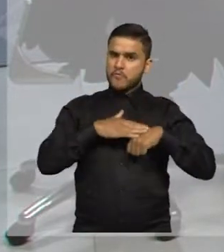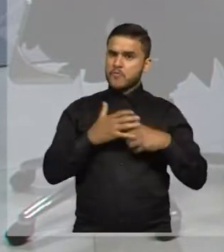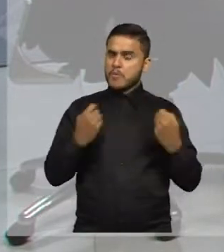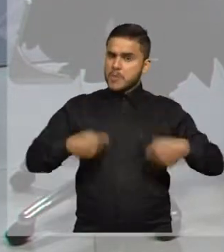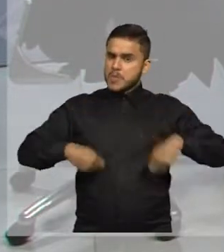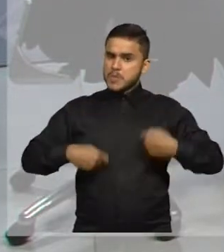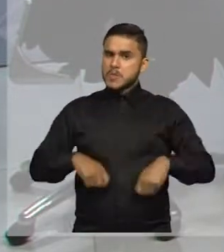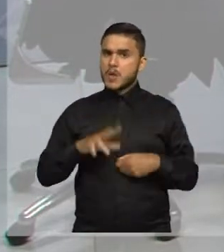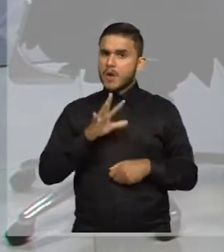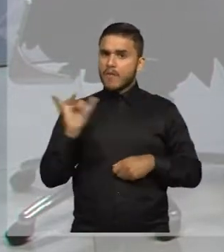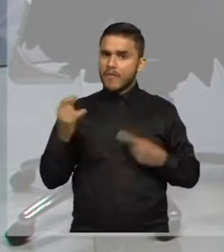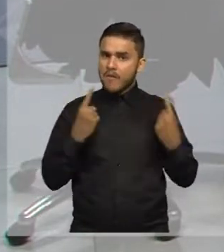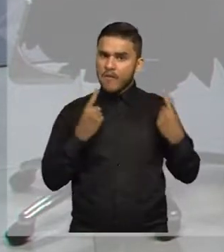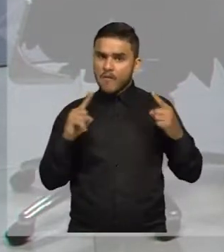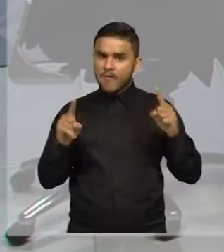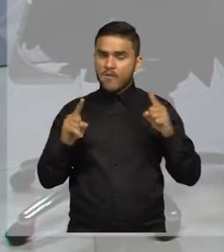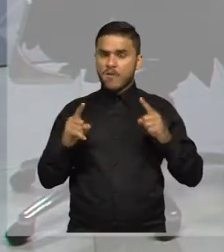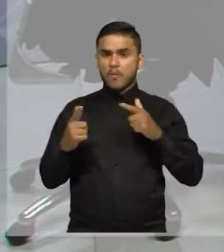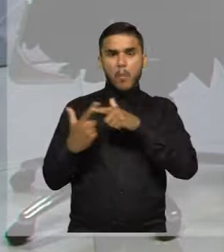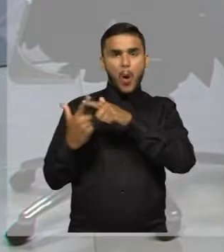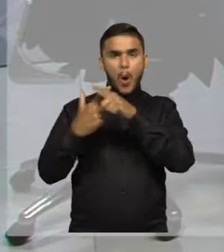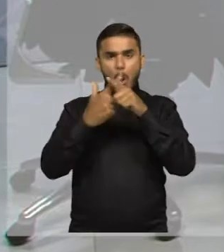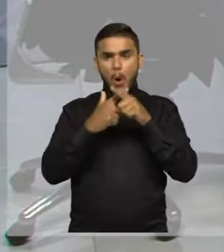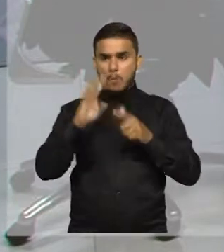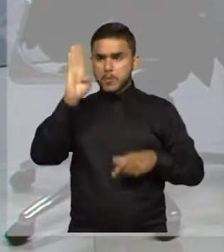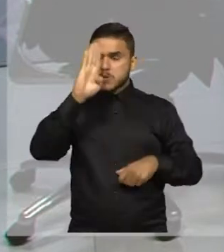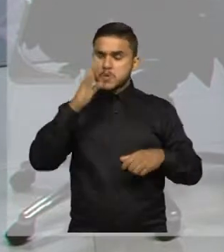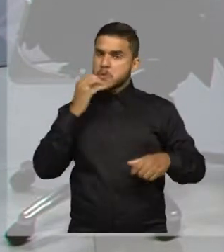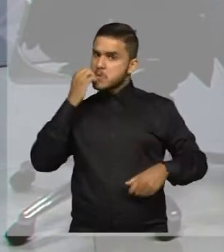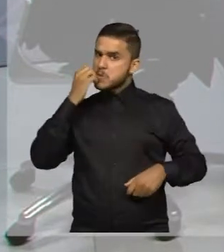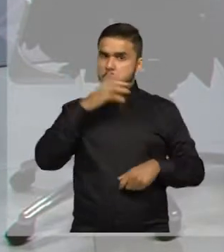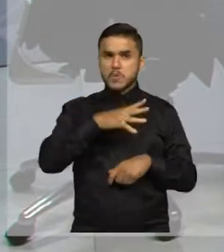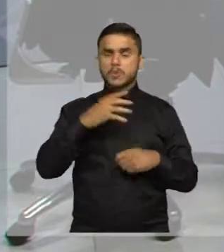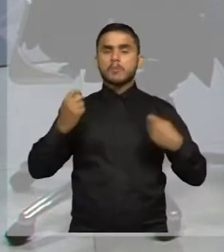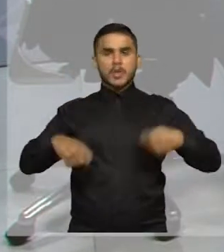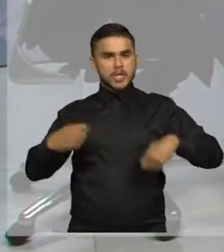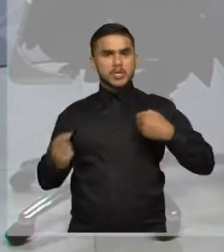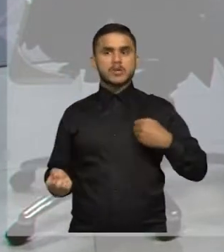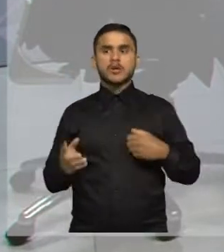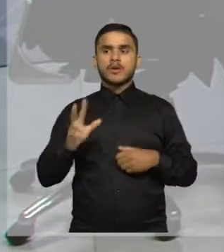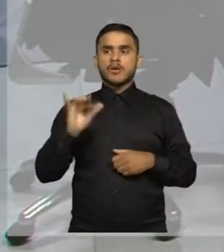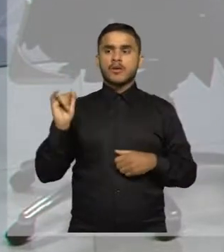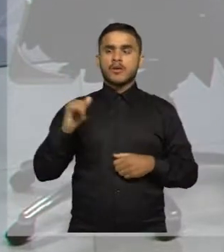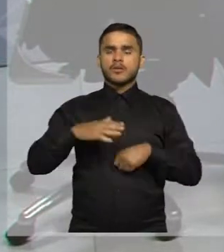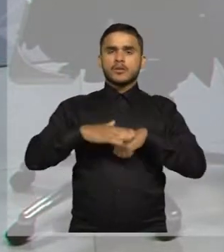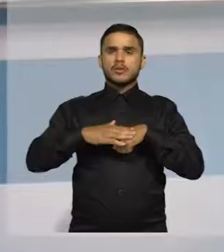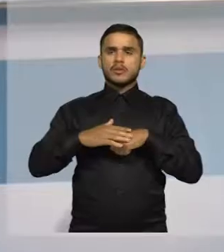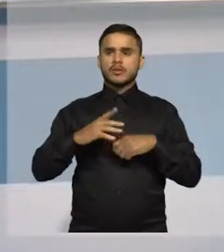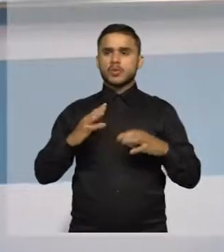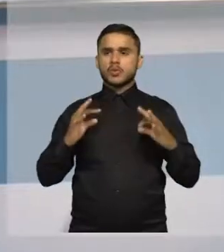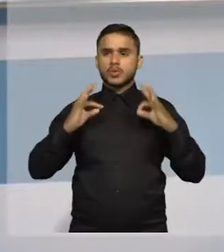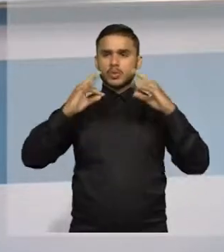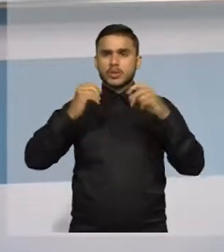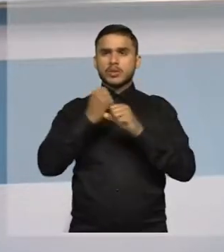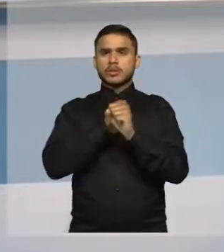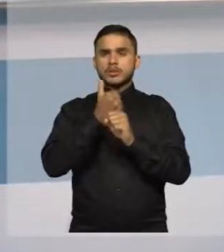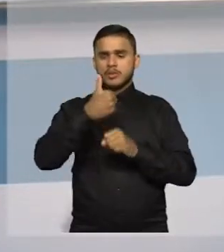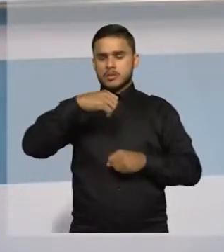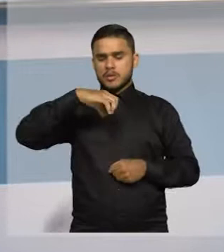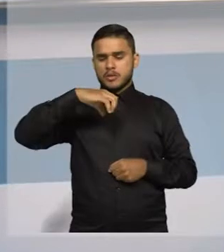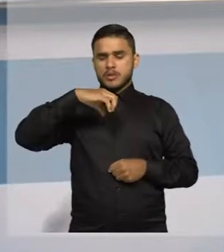uma conduta que achar que se poderia resolver o problema do Brasil pela força. Então, você tinha quarteladas,